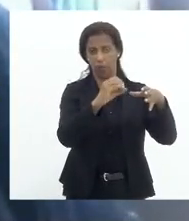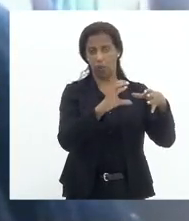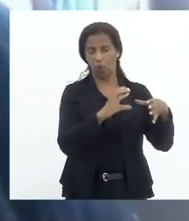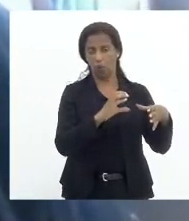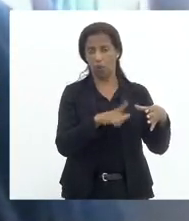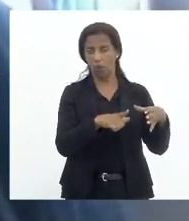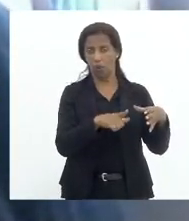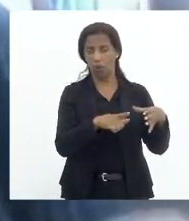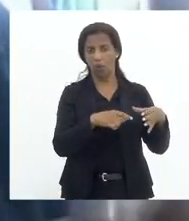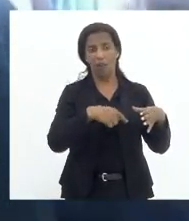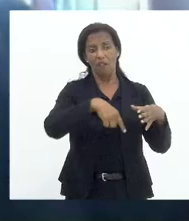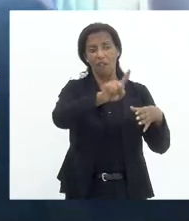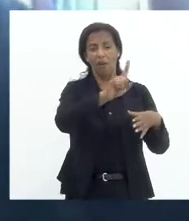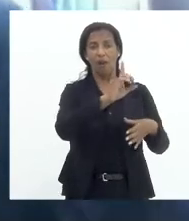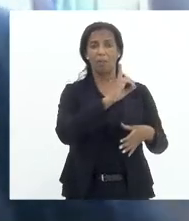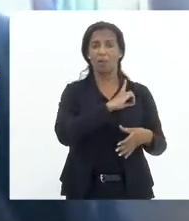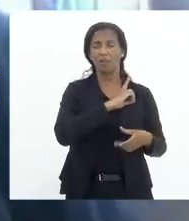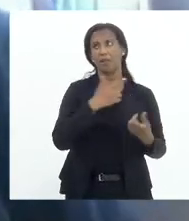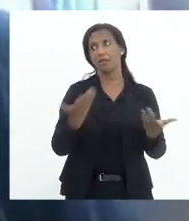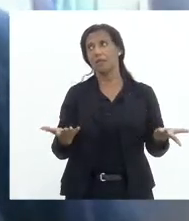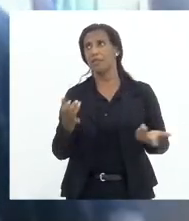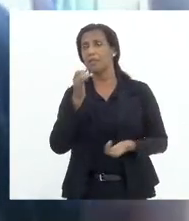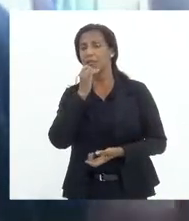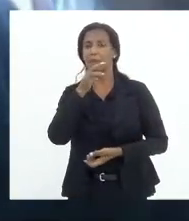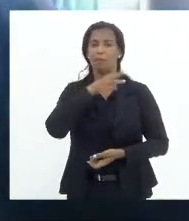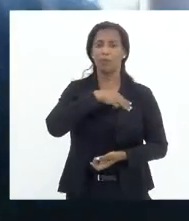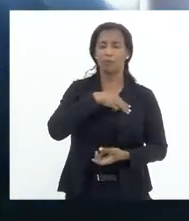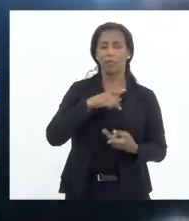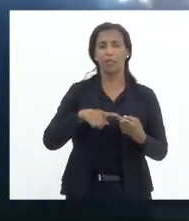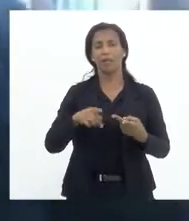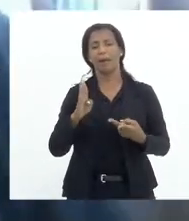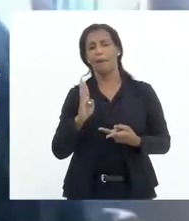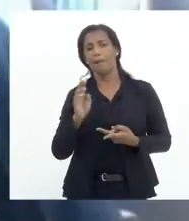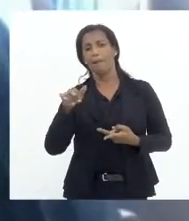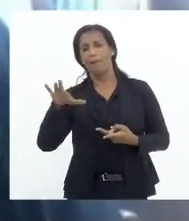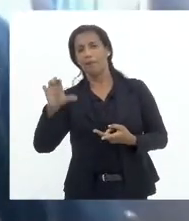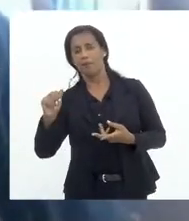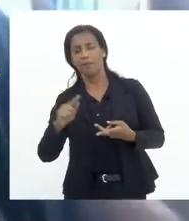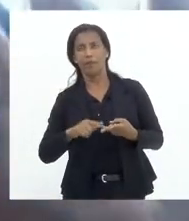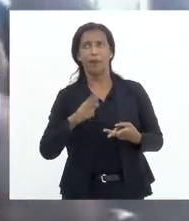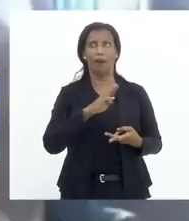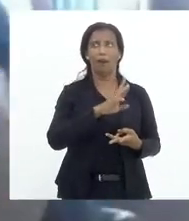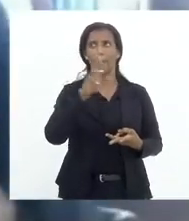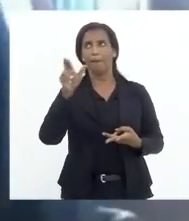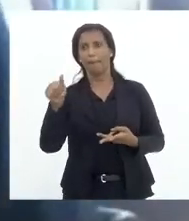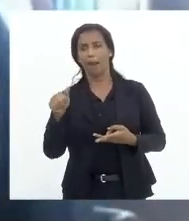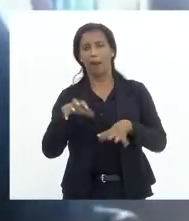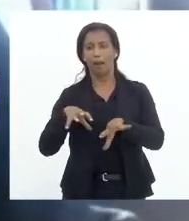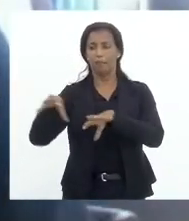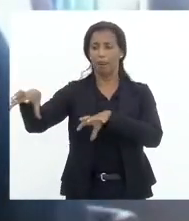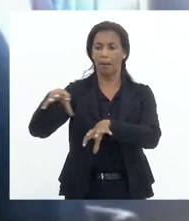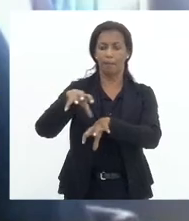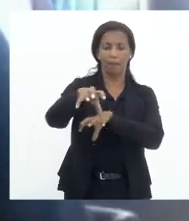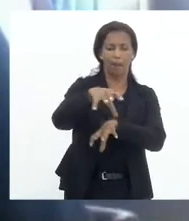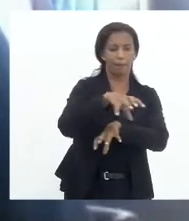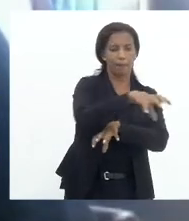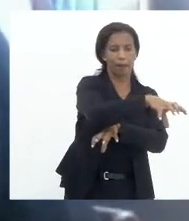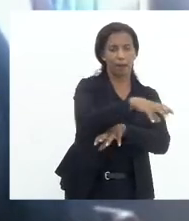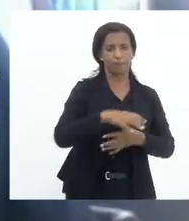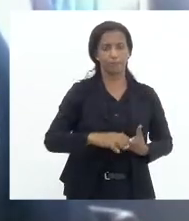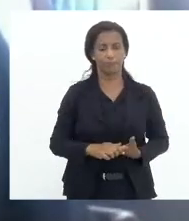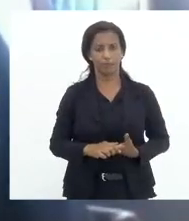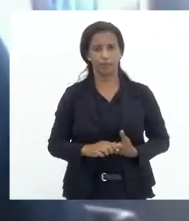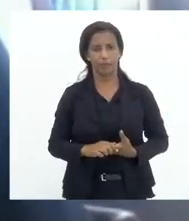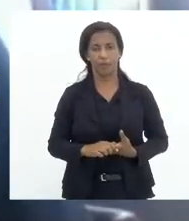cobre para uma delegacia Madureira Benfica Barra da Tijuca não se forma uma expertise